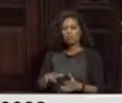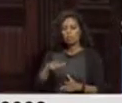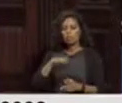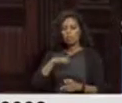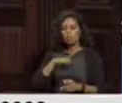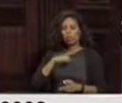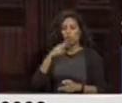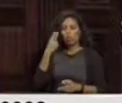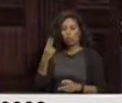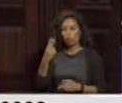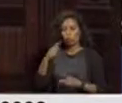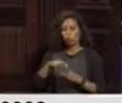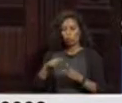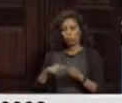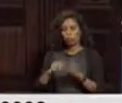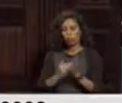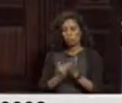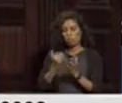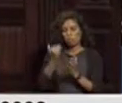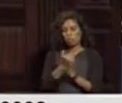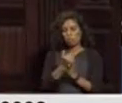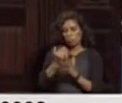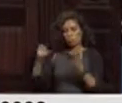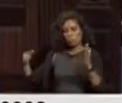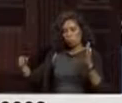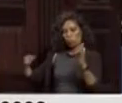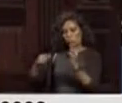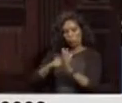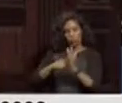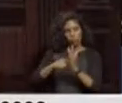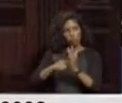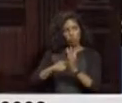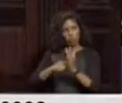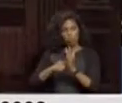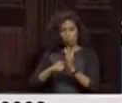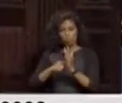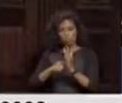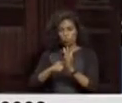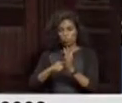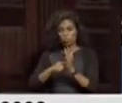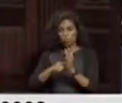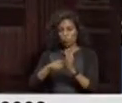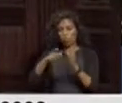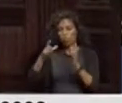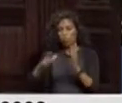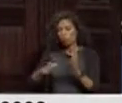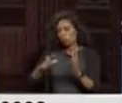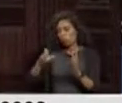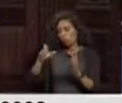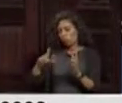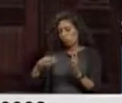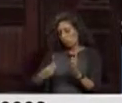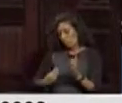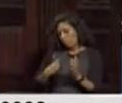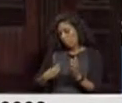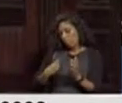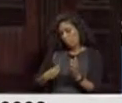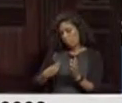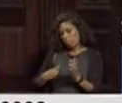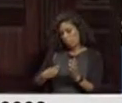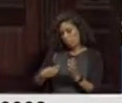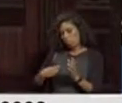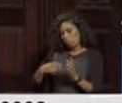O conhecimento direto, quando você vive aquele momento histórico, e o